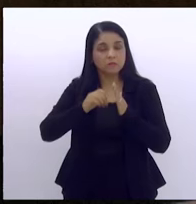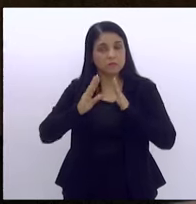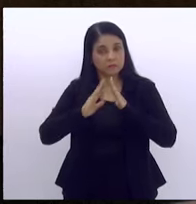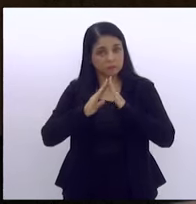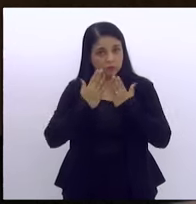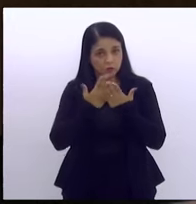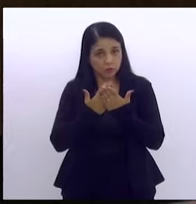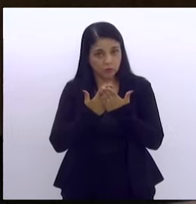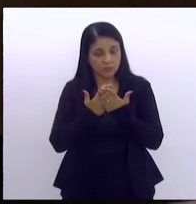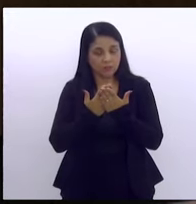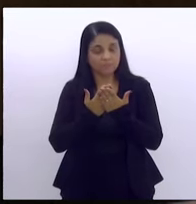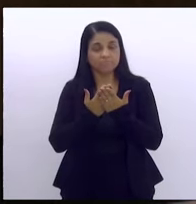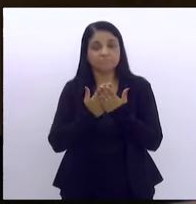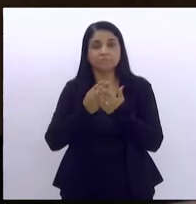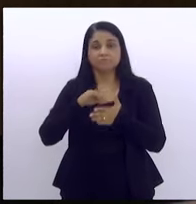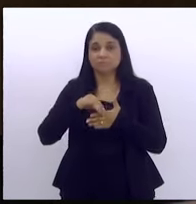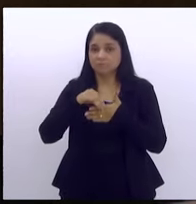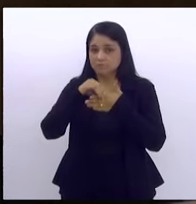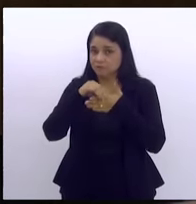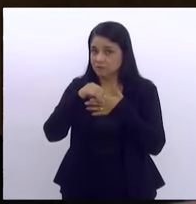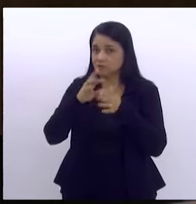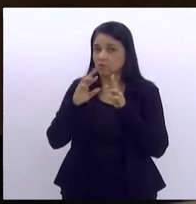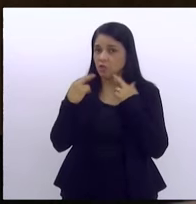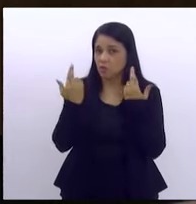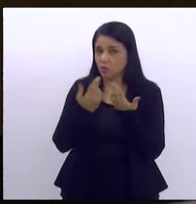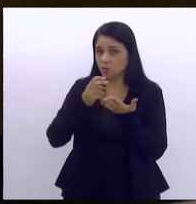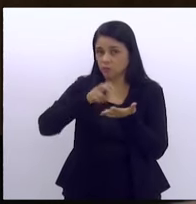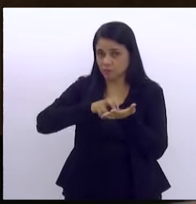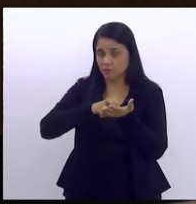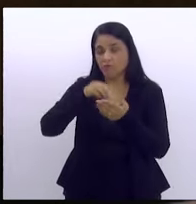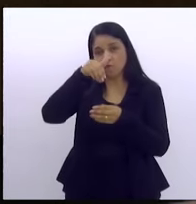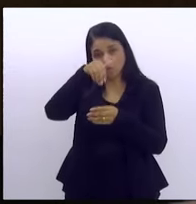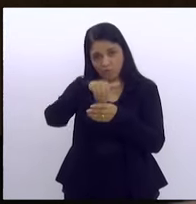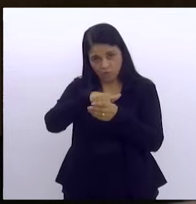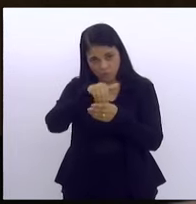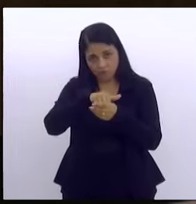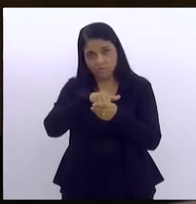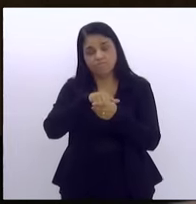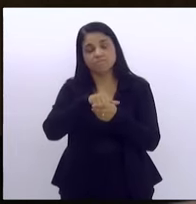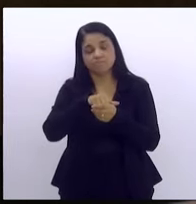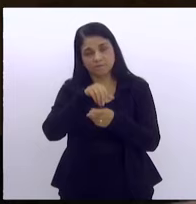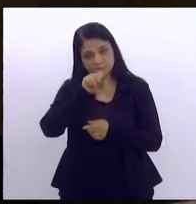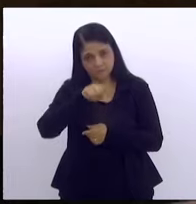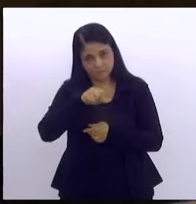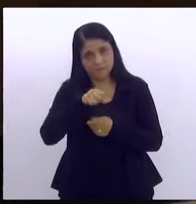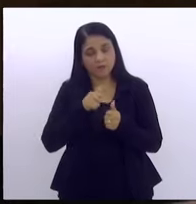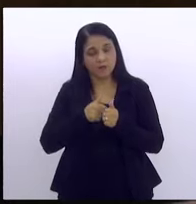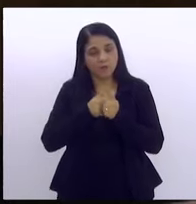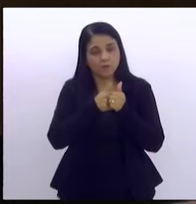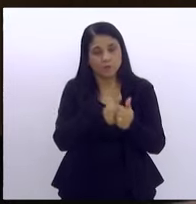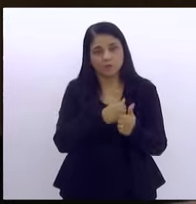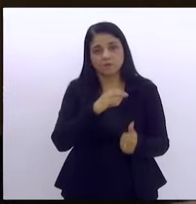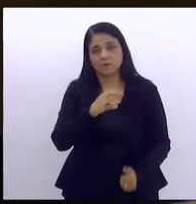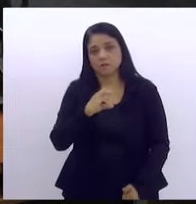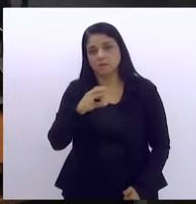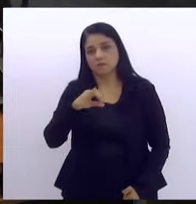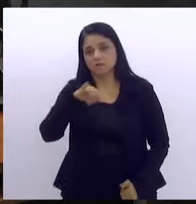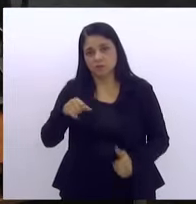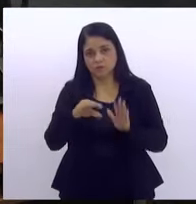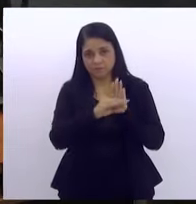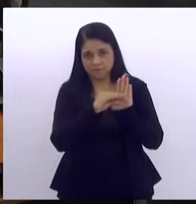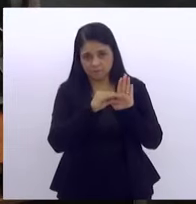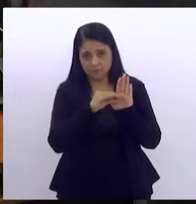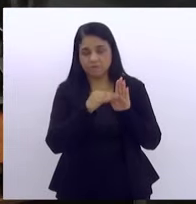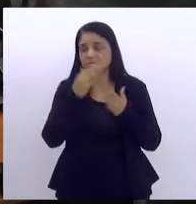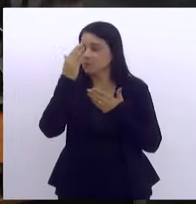e também na reunião pela manhã, nós vamos votar favorável, acompanhando o parecer da CCJ. Muito